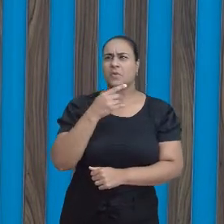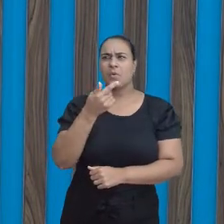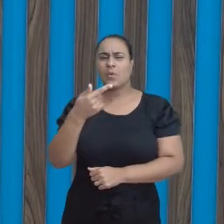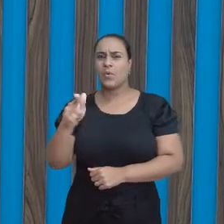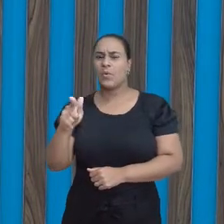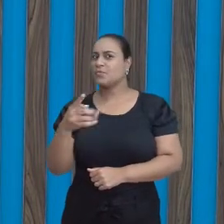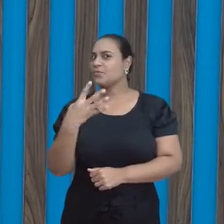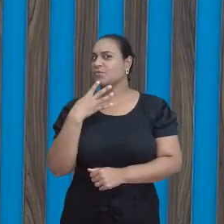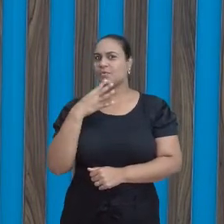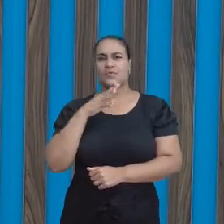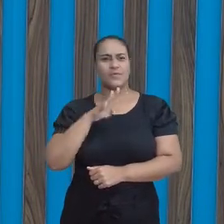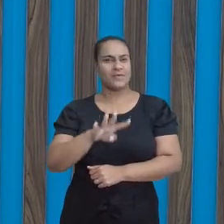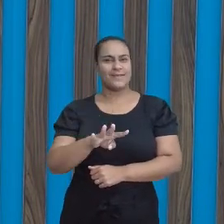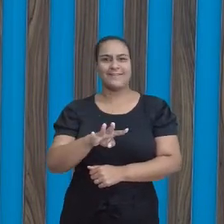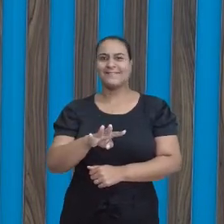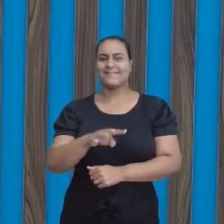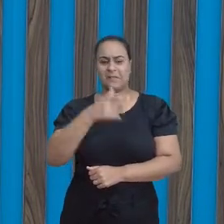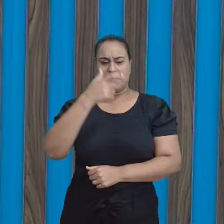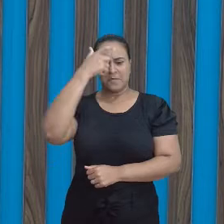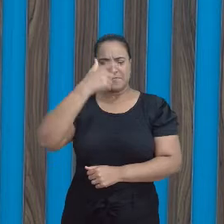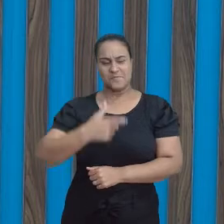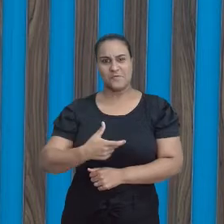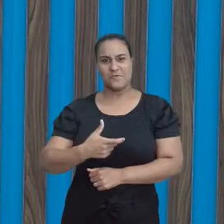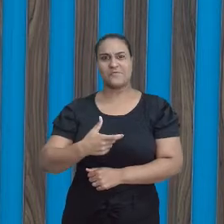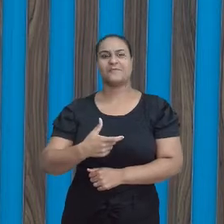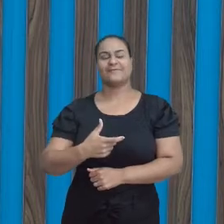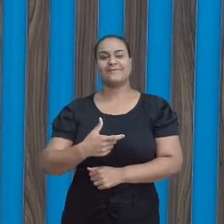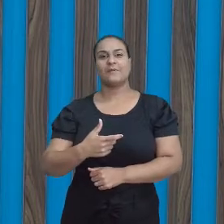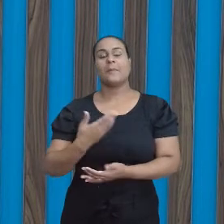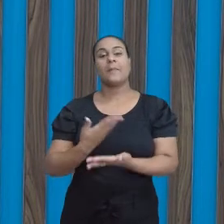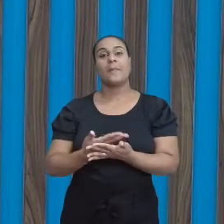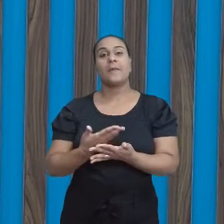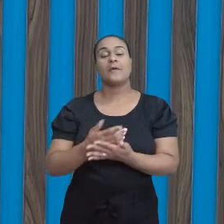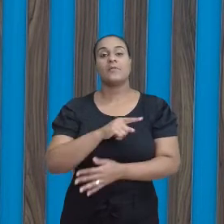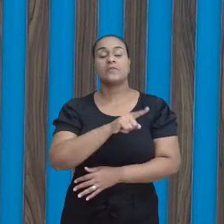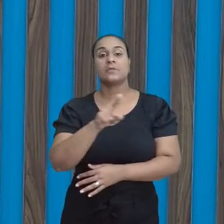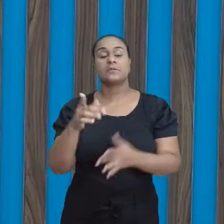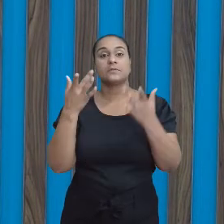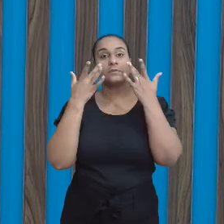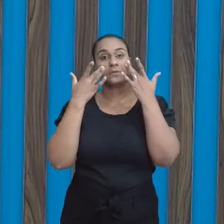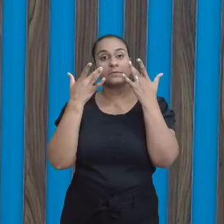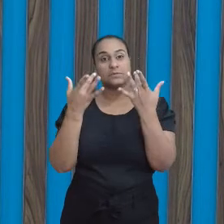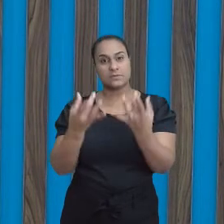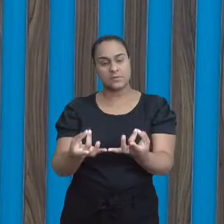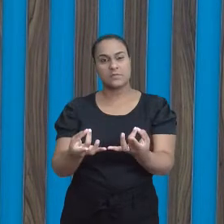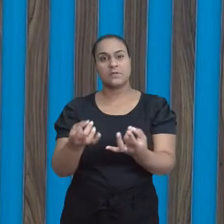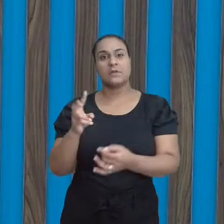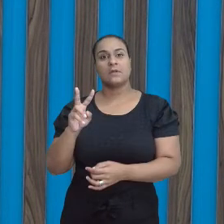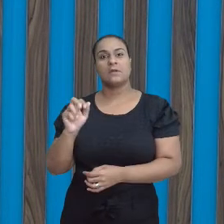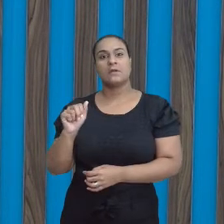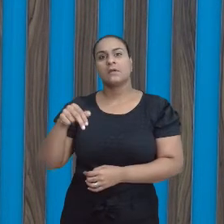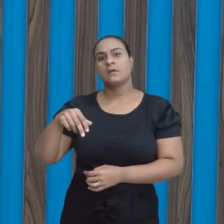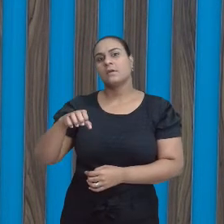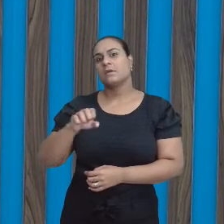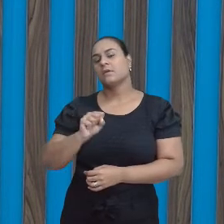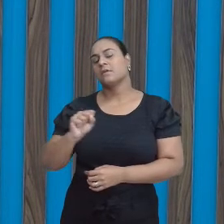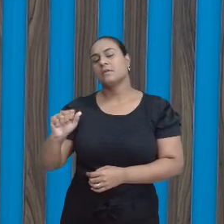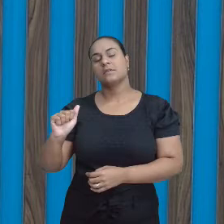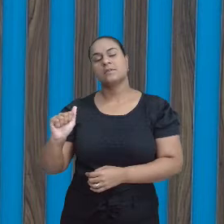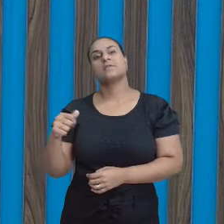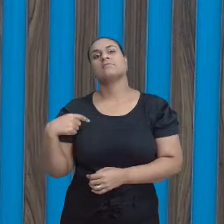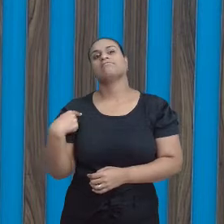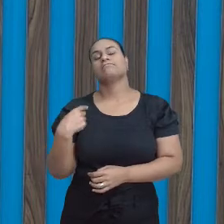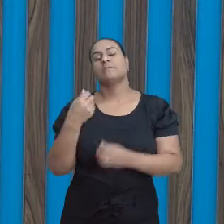professor Alami, Saratão, como sempre, para dar aula para vocês. Gente, mas preste atenção, tá? Como Vanessa disse, nós não estamos sós,